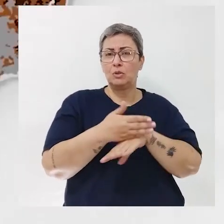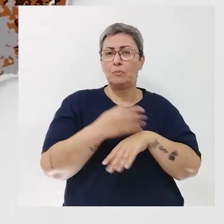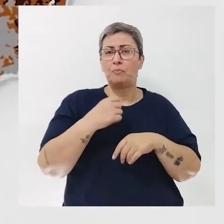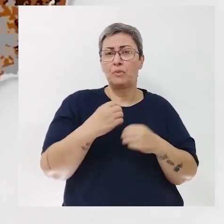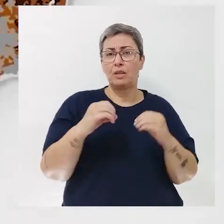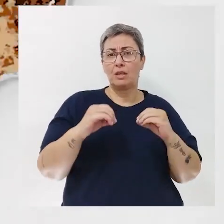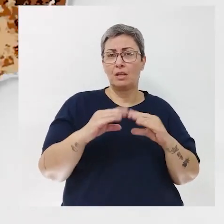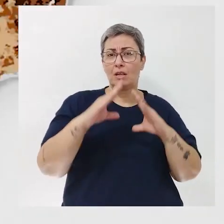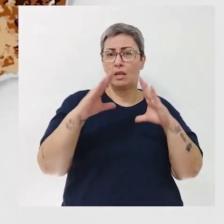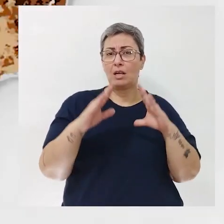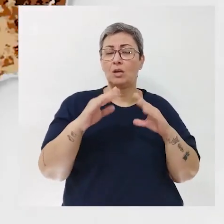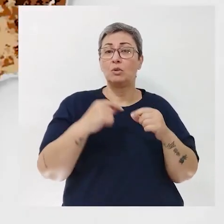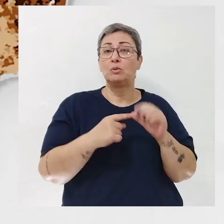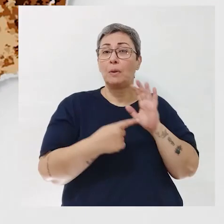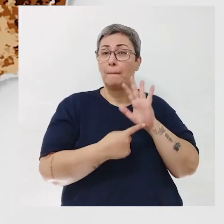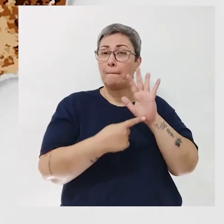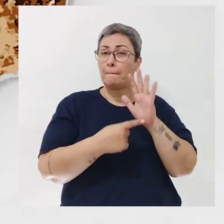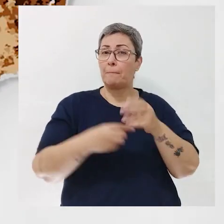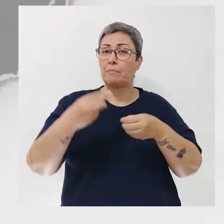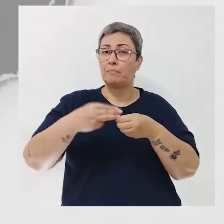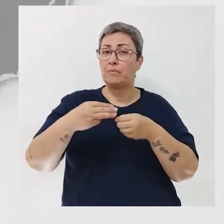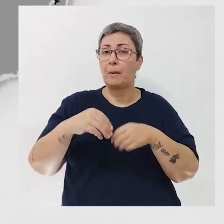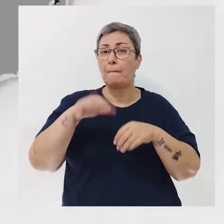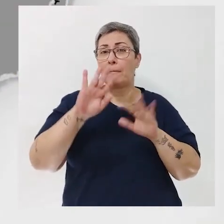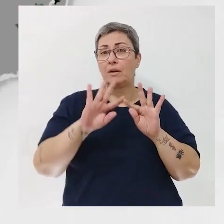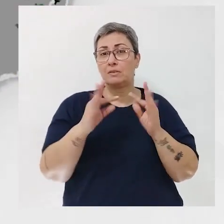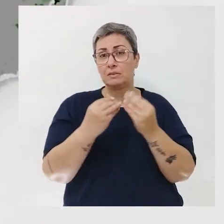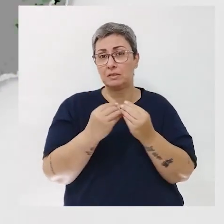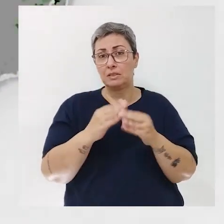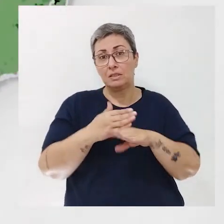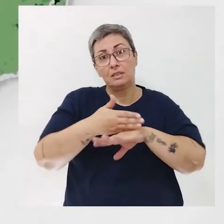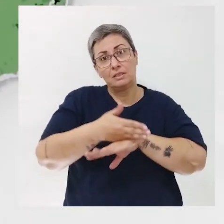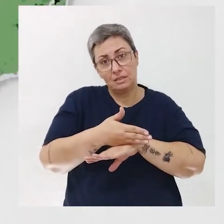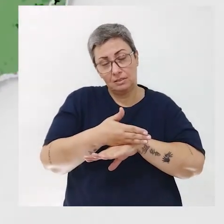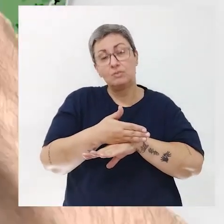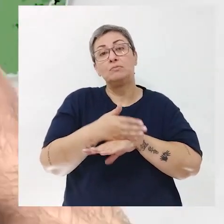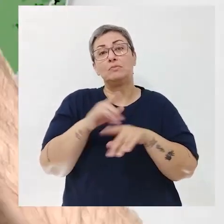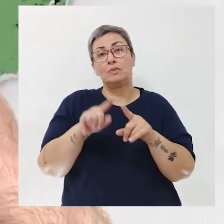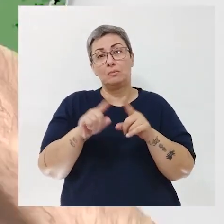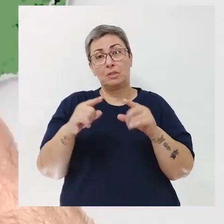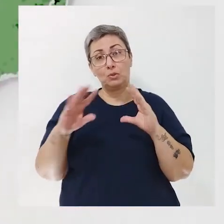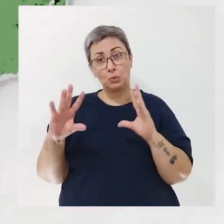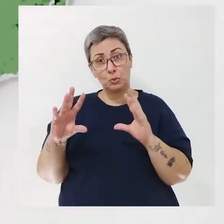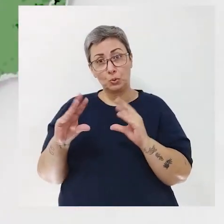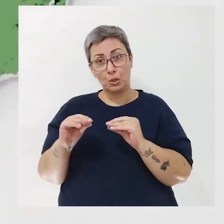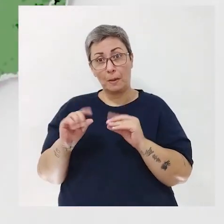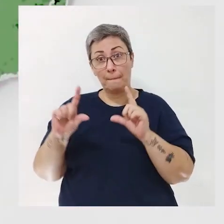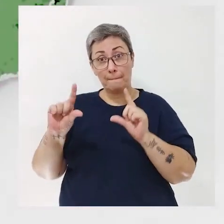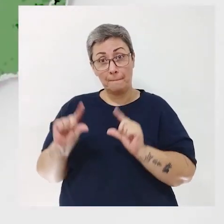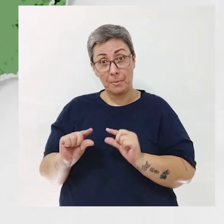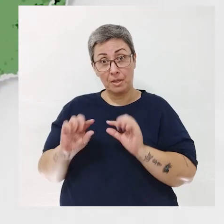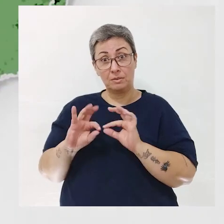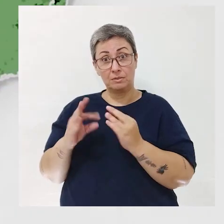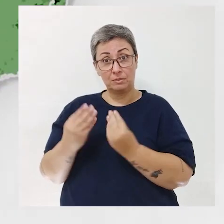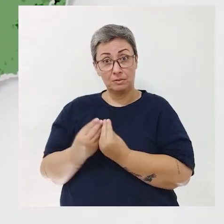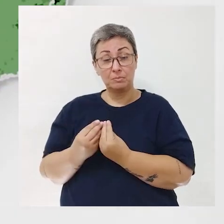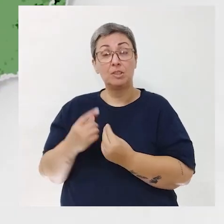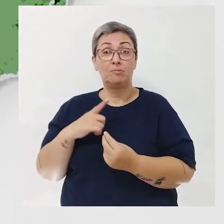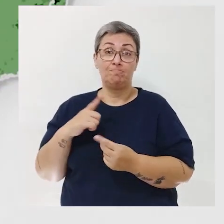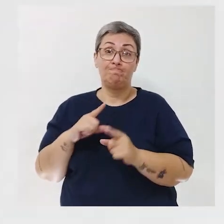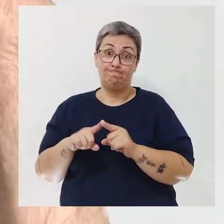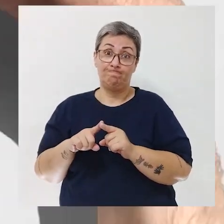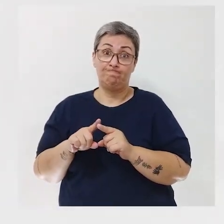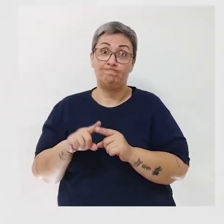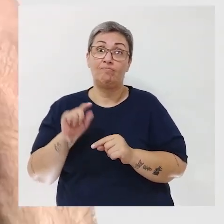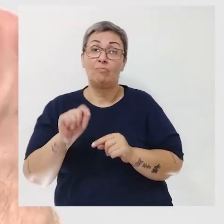tons mais claros indicam os municípios em que mais famílias têm acesso ao serviço. Mais escuros, menos famílias com o